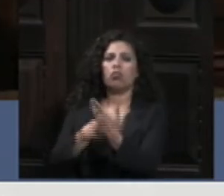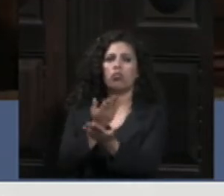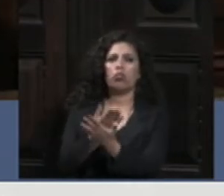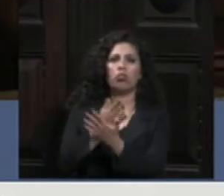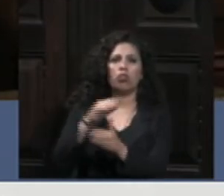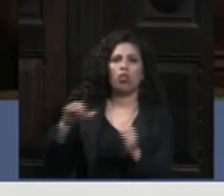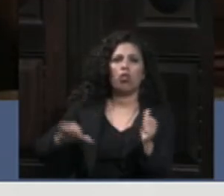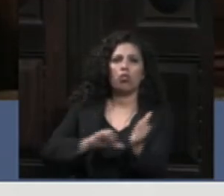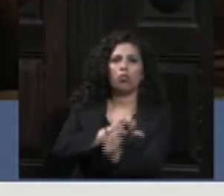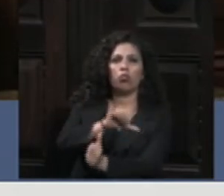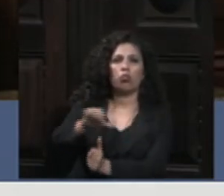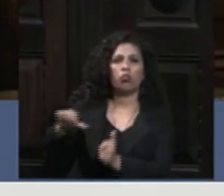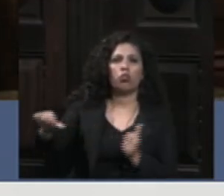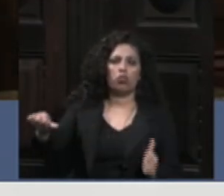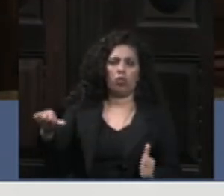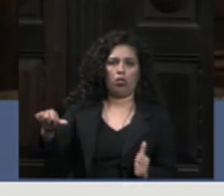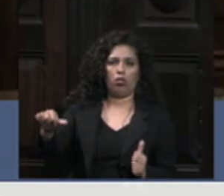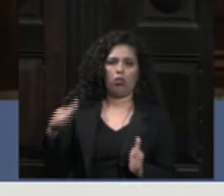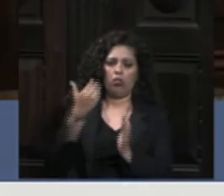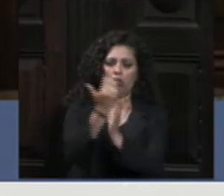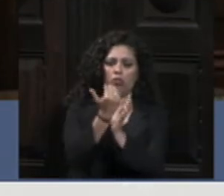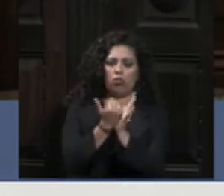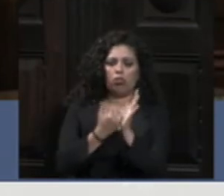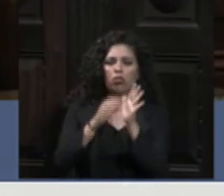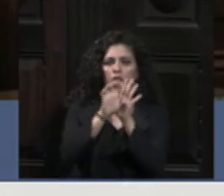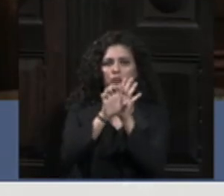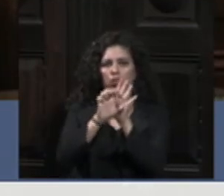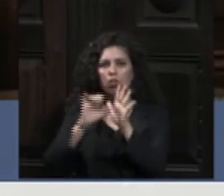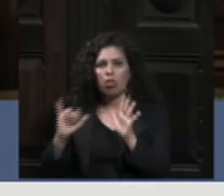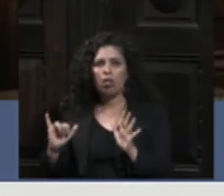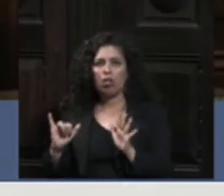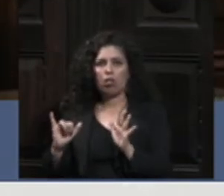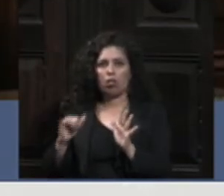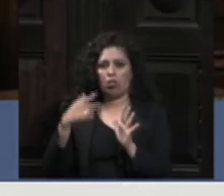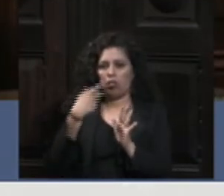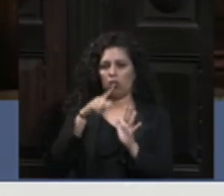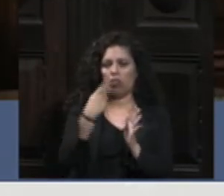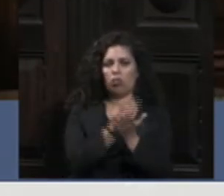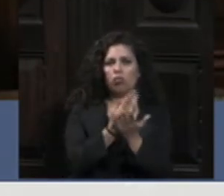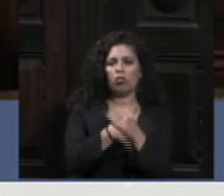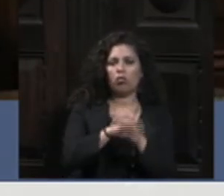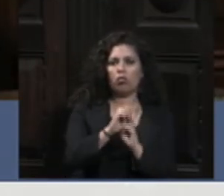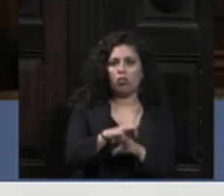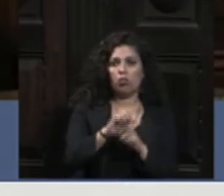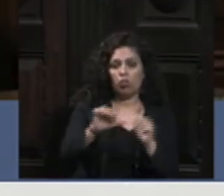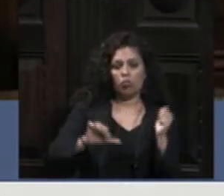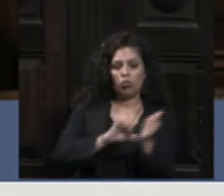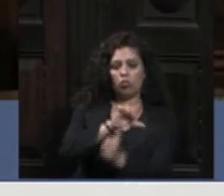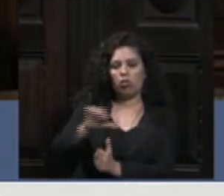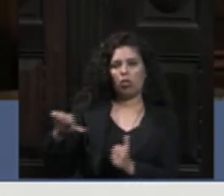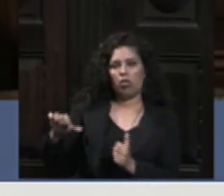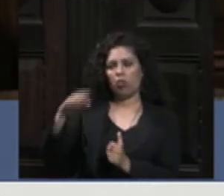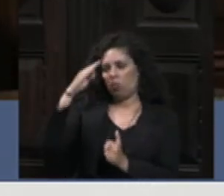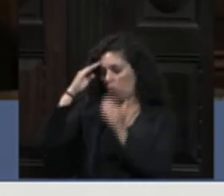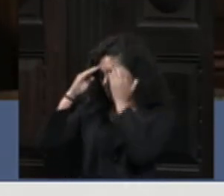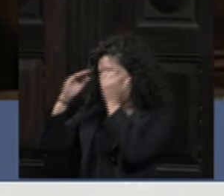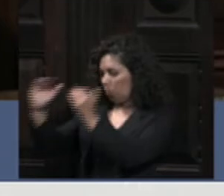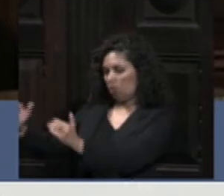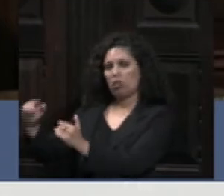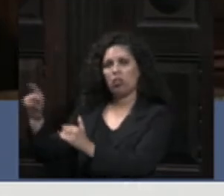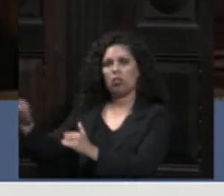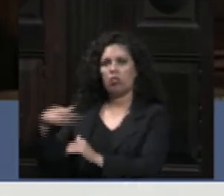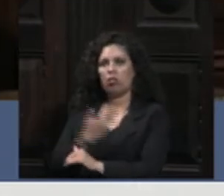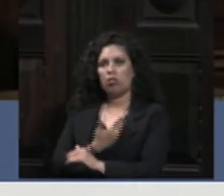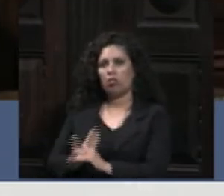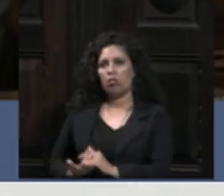as diretrizes da FAETEC saiam da mão exclusiva do governo e se fortaleçam cada vez mais nas